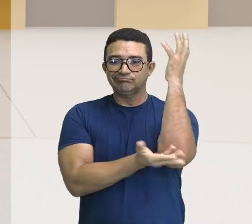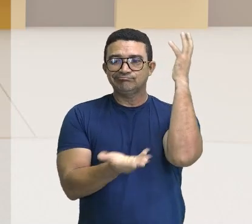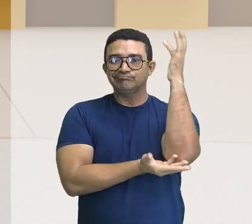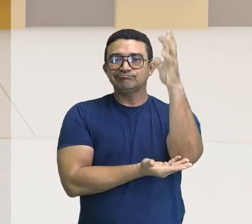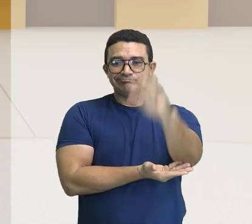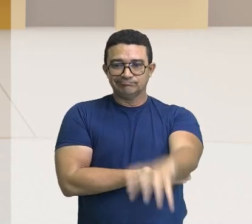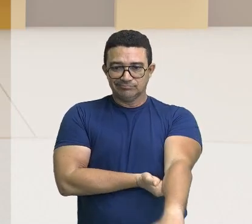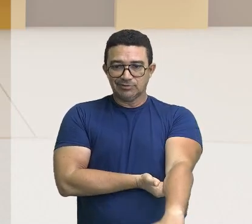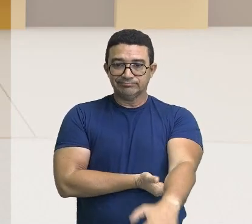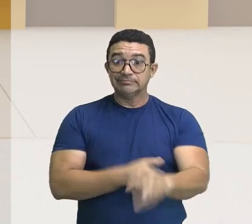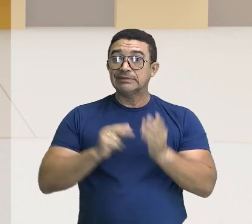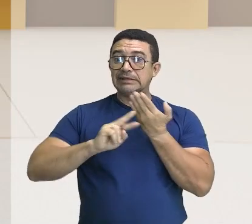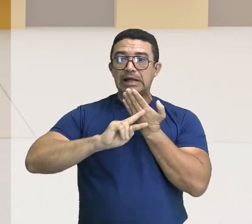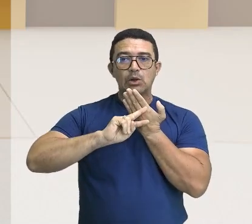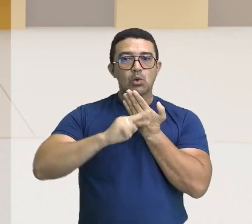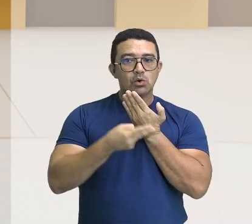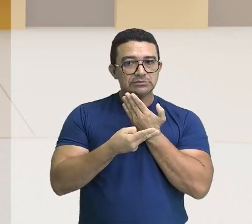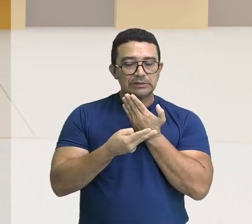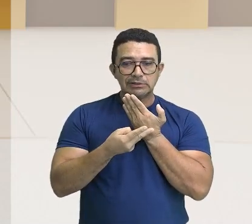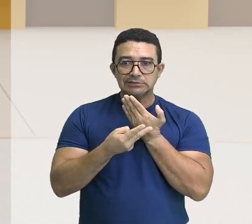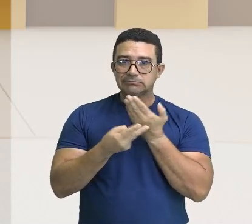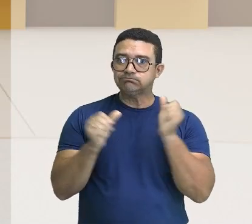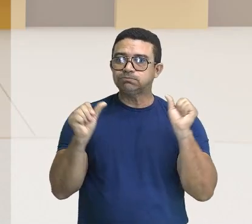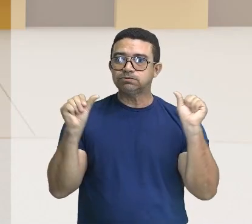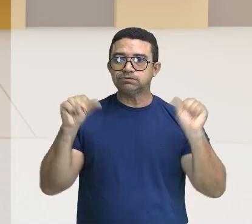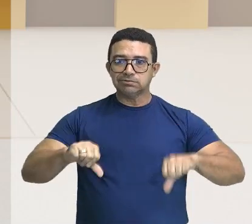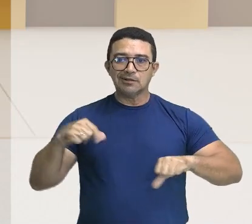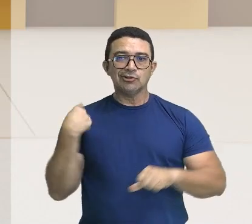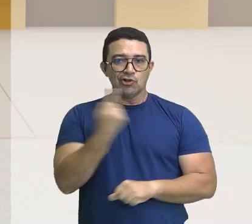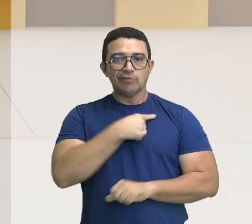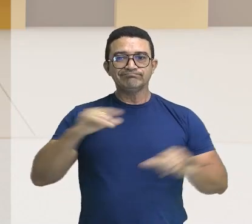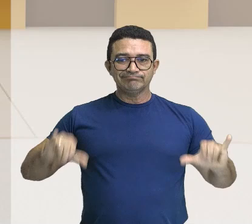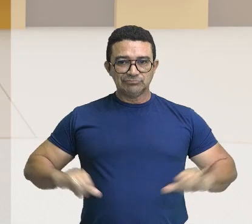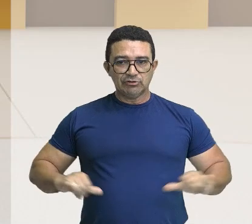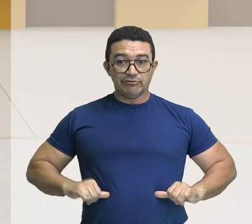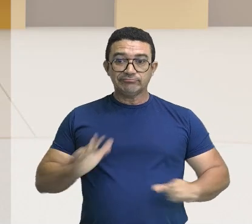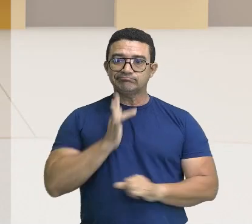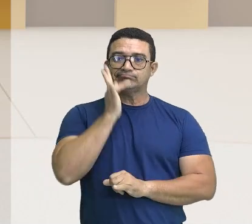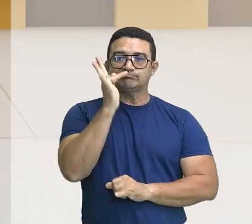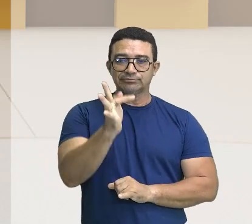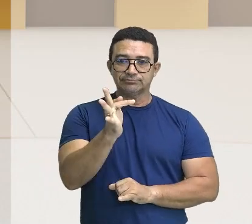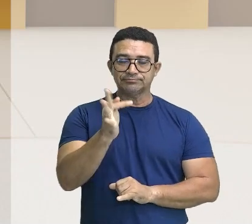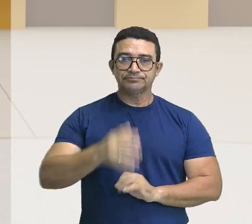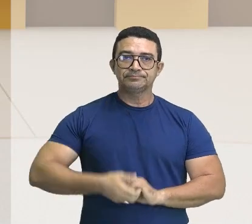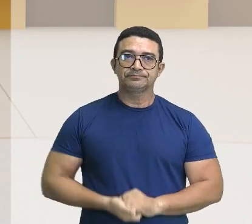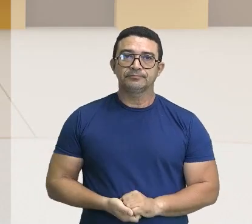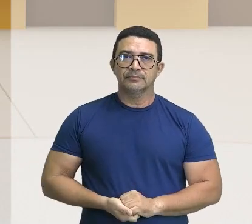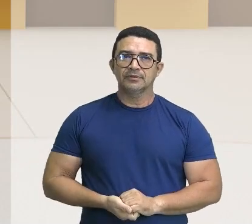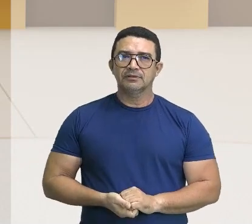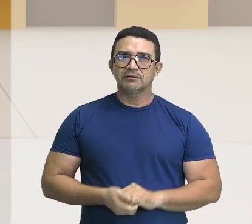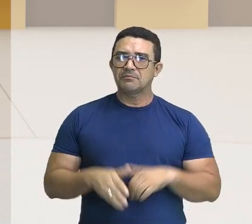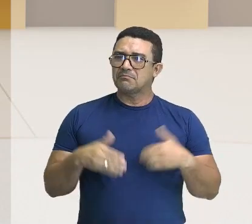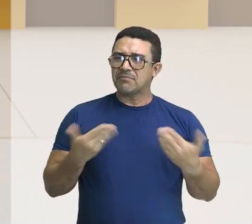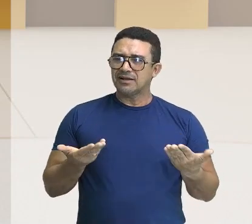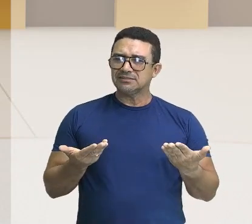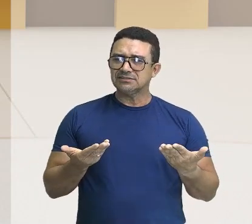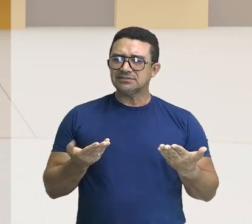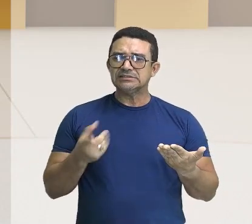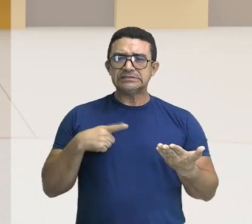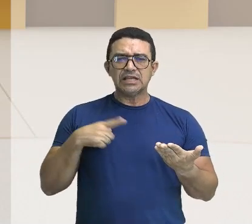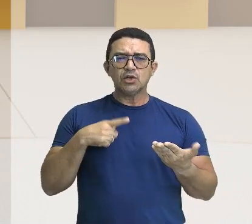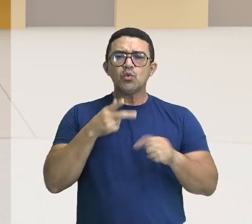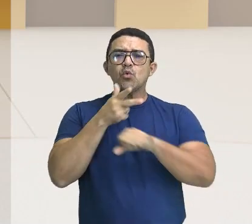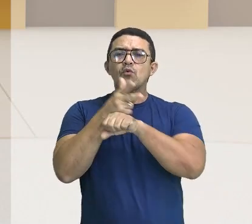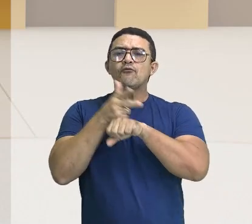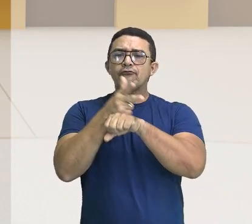devastada. Exatamente. E as consequências vão ser para nós. Nós vamos sofrer essas consequências aí. Mas, professora, tem um vídeo aí